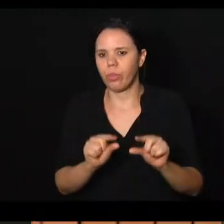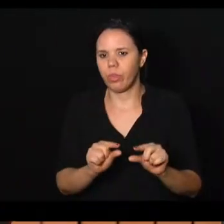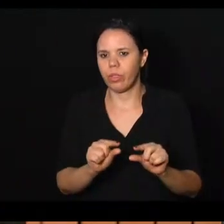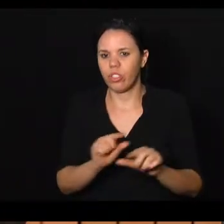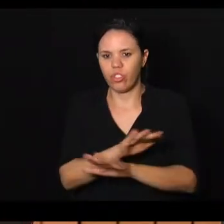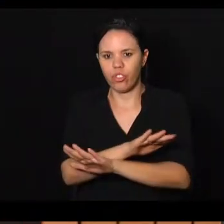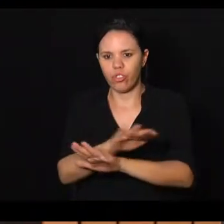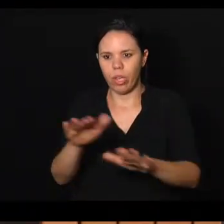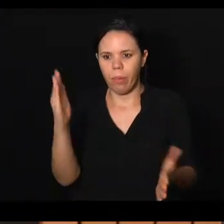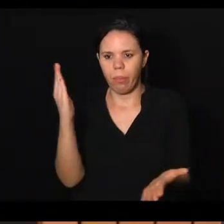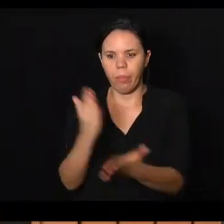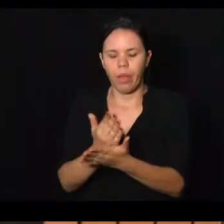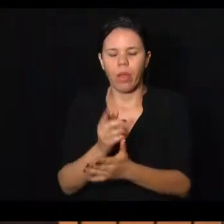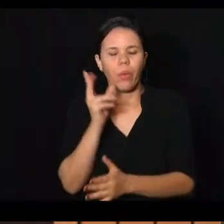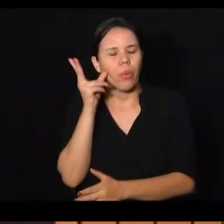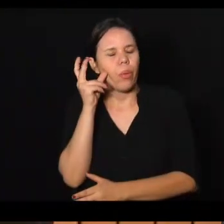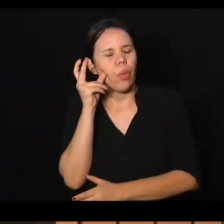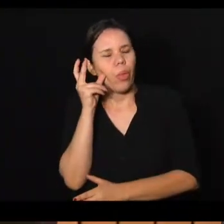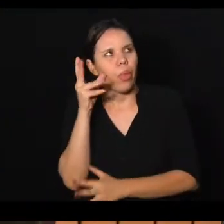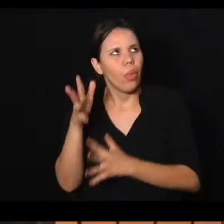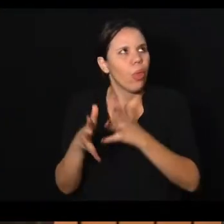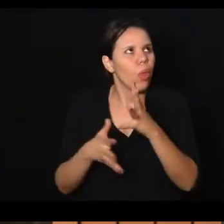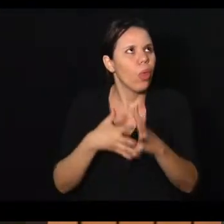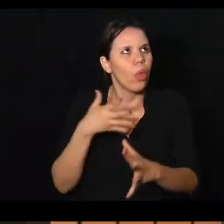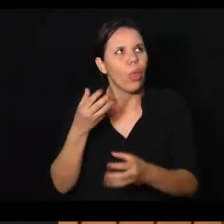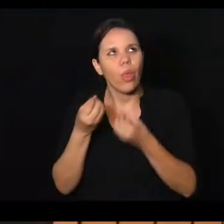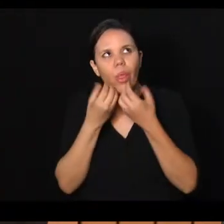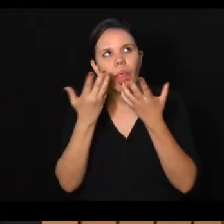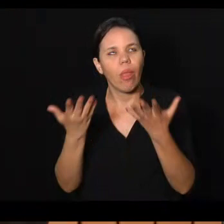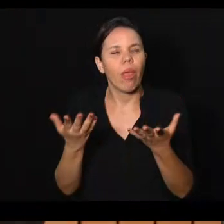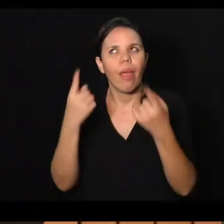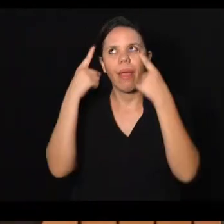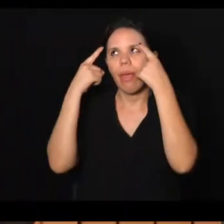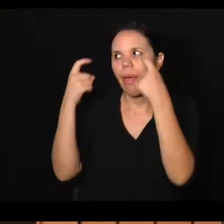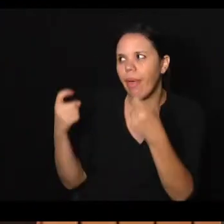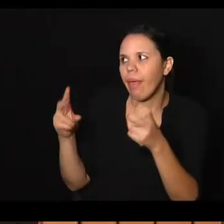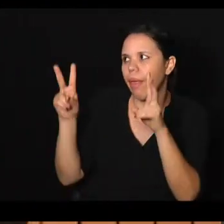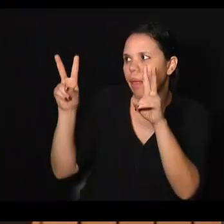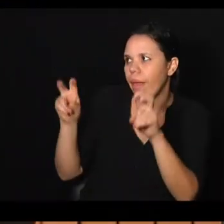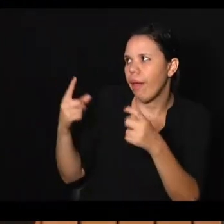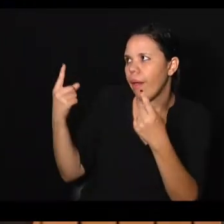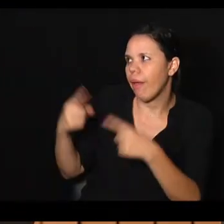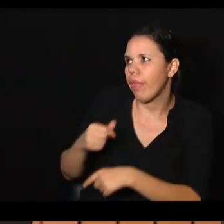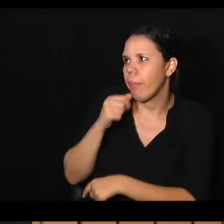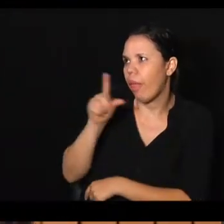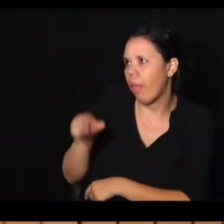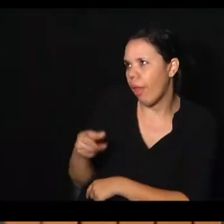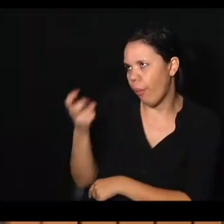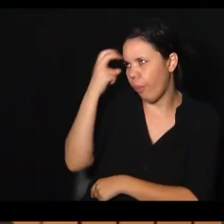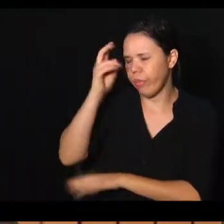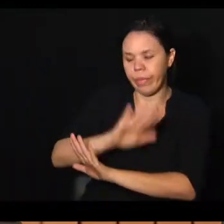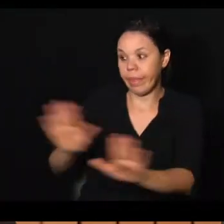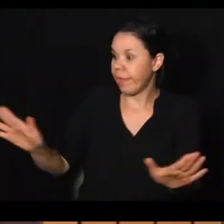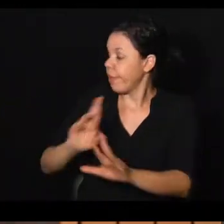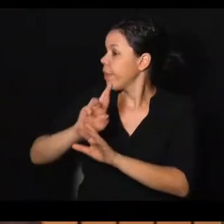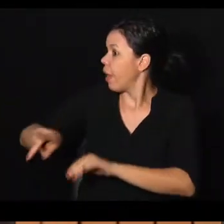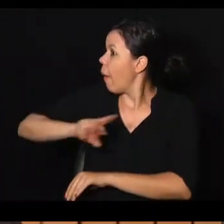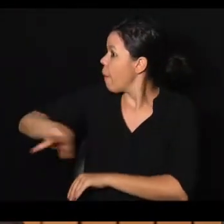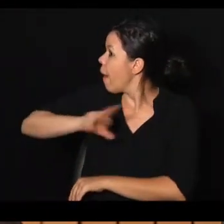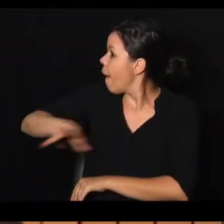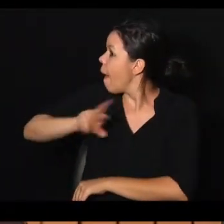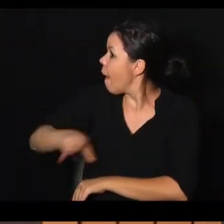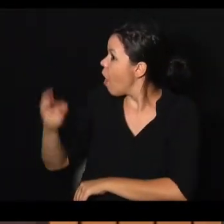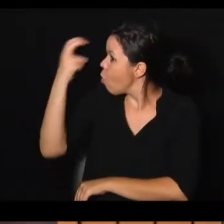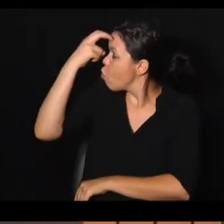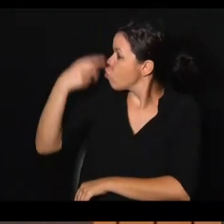Chega da gente ouvir o seguinte argumento: a violência contra a mulher no Brasil é cultural. Não é cultura do